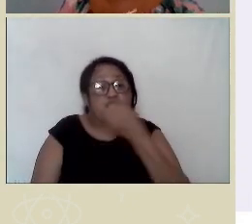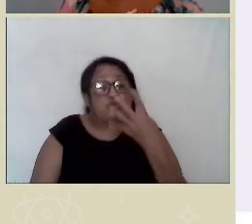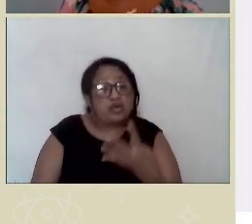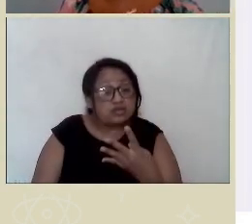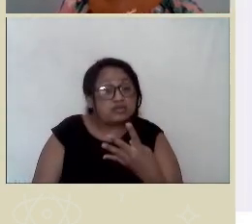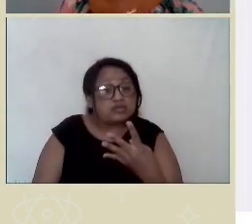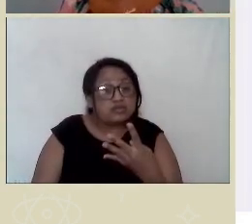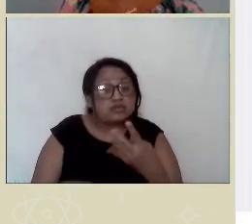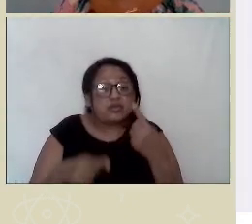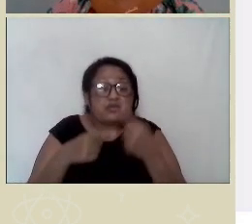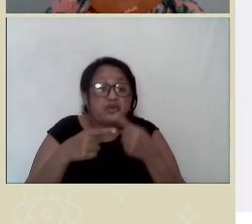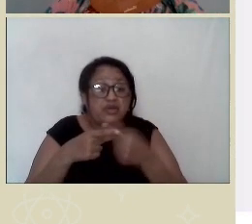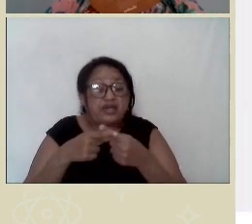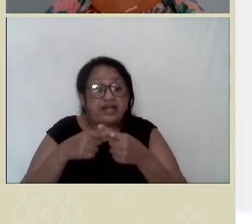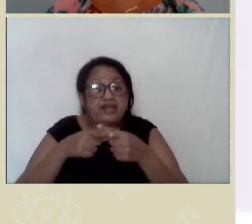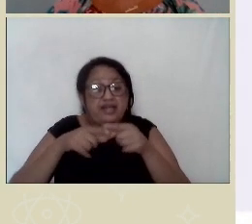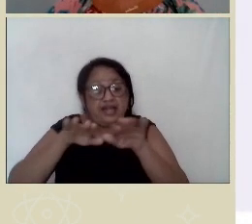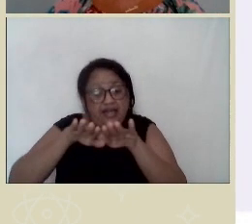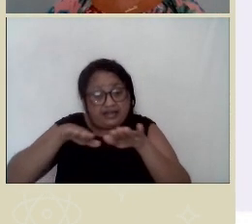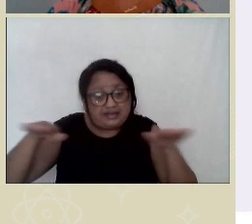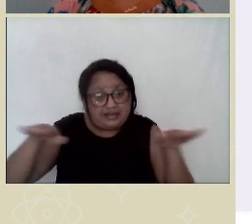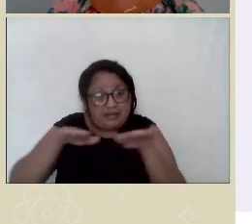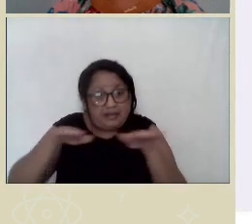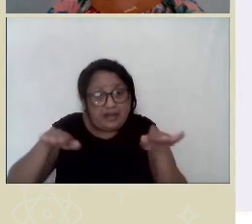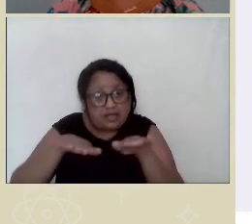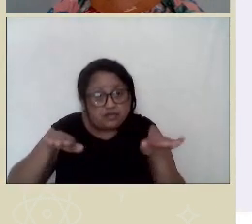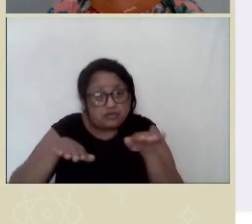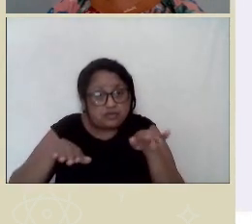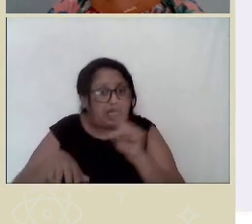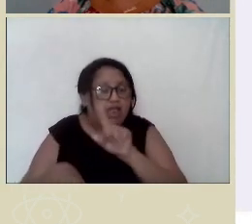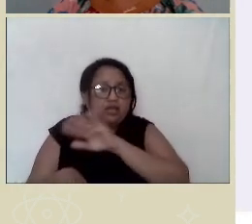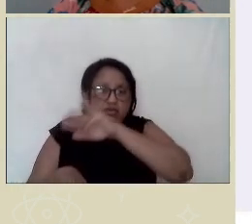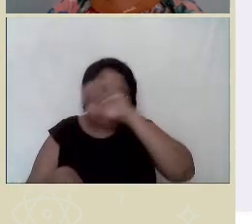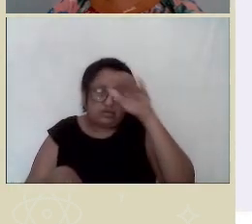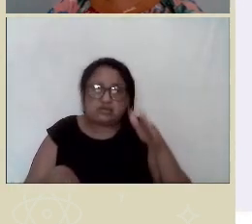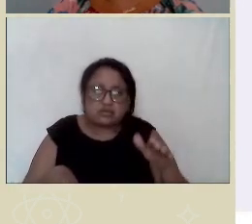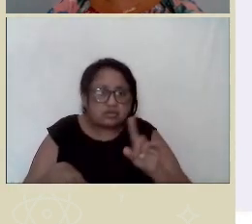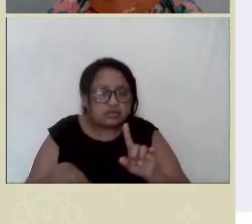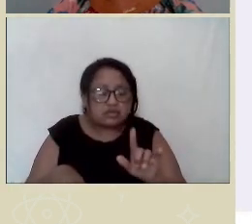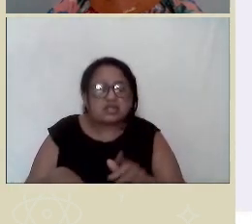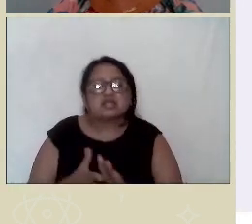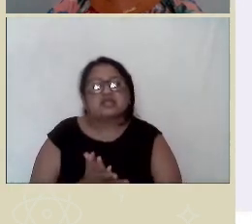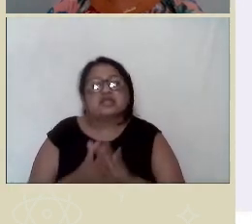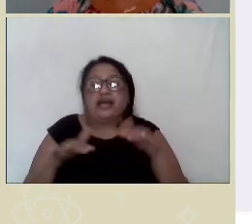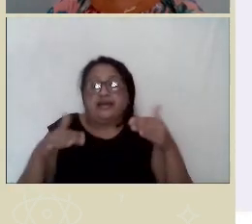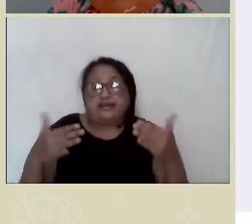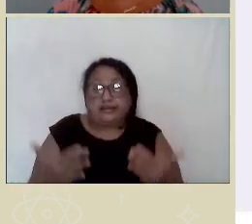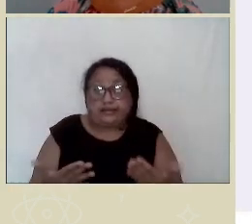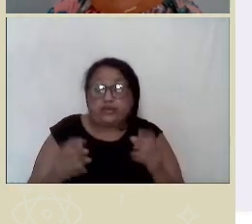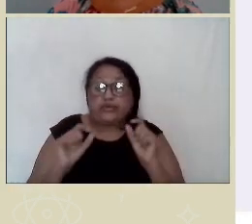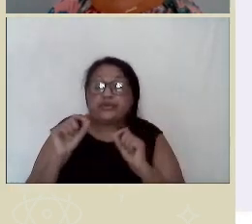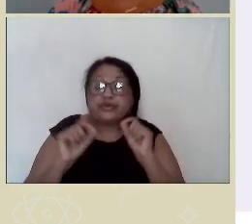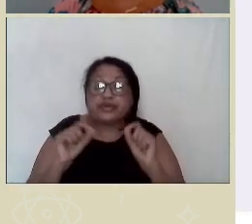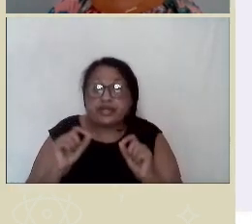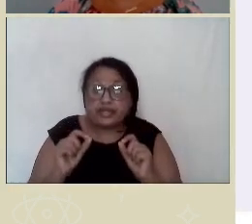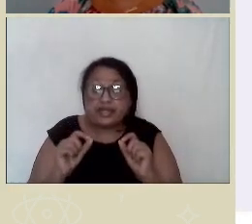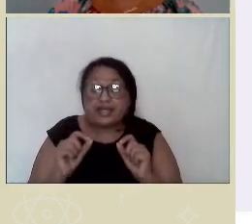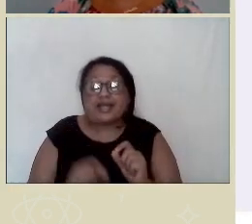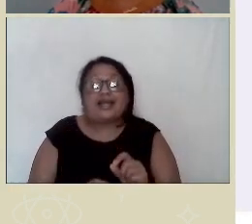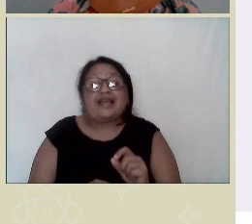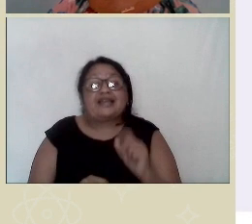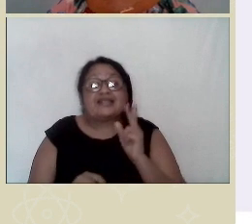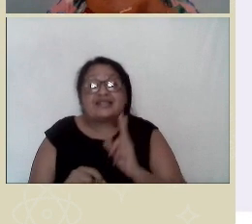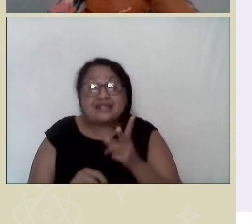plano é algo que inquieta os organizadores das expedições ao Everest então cada vez mais